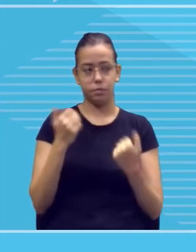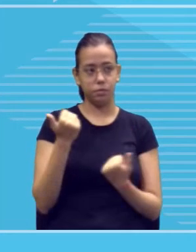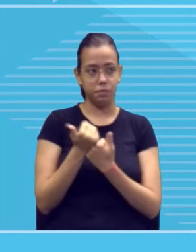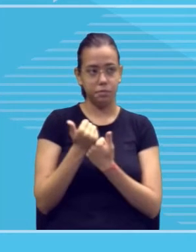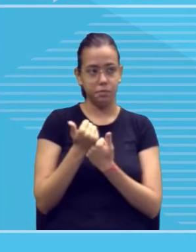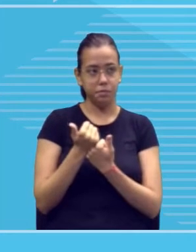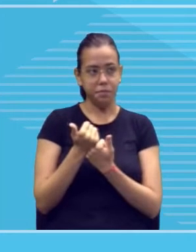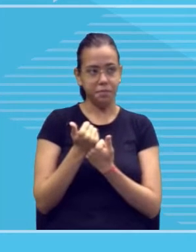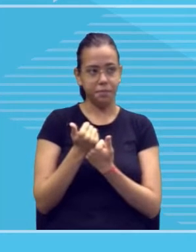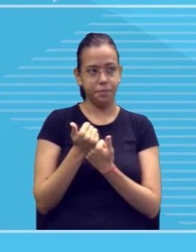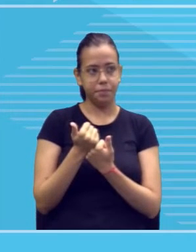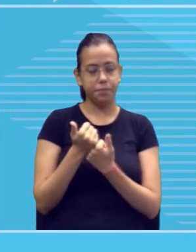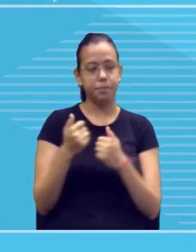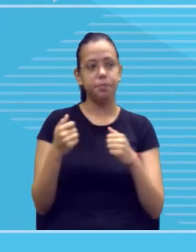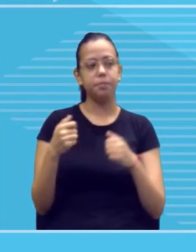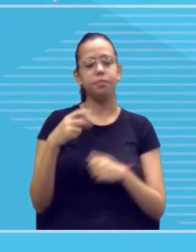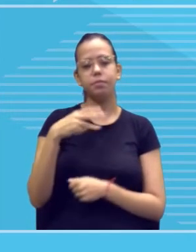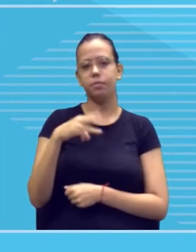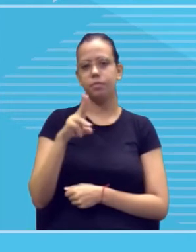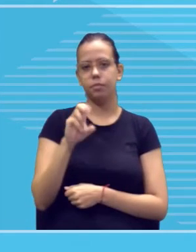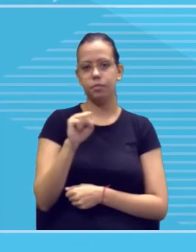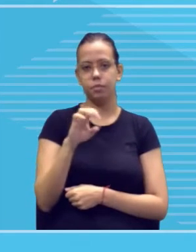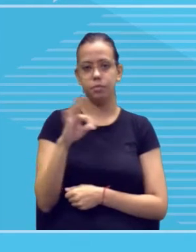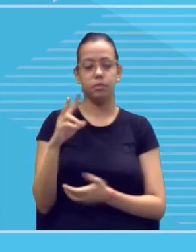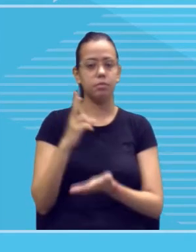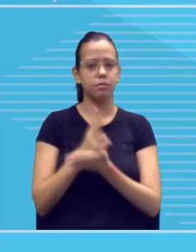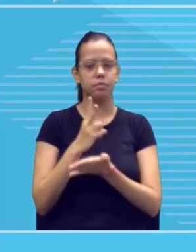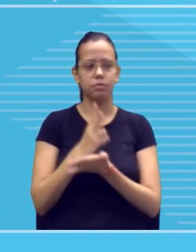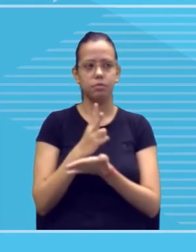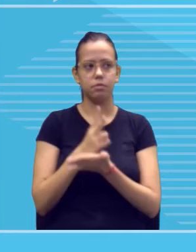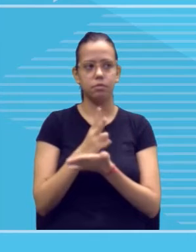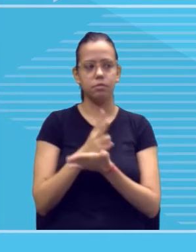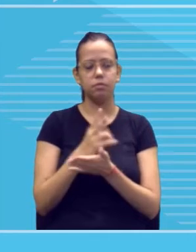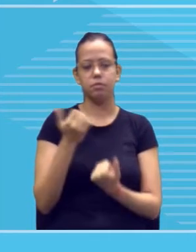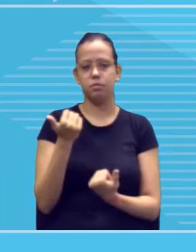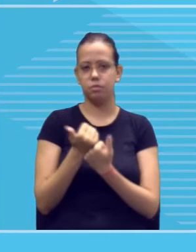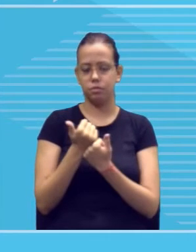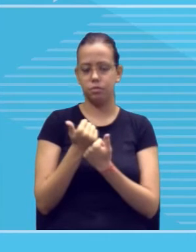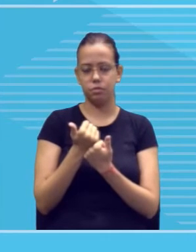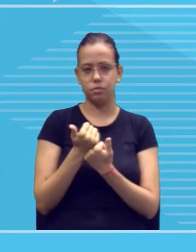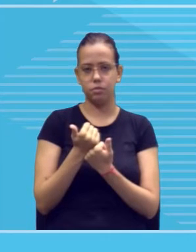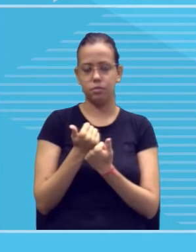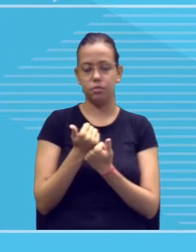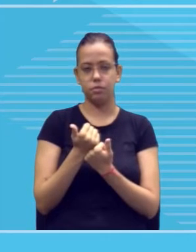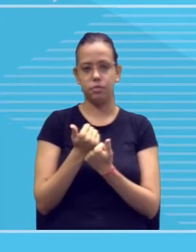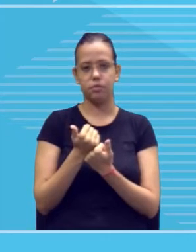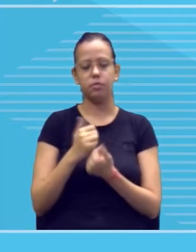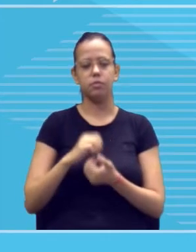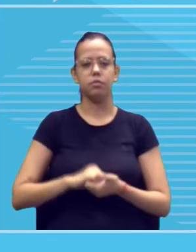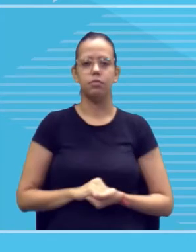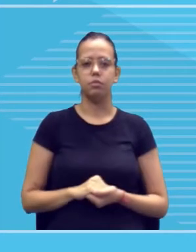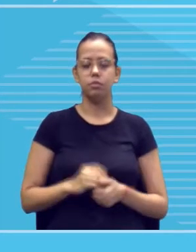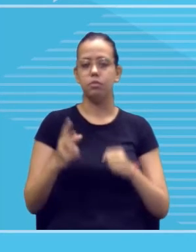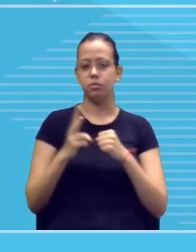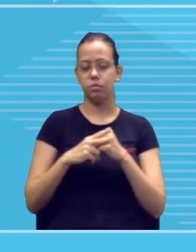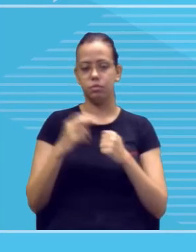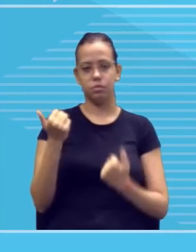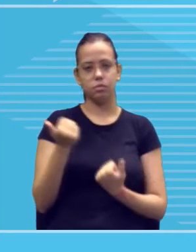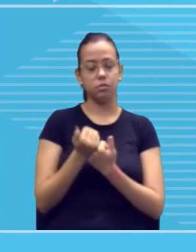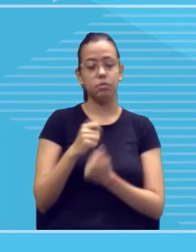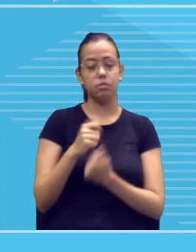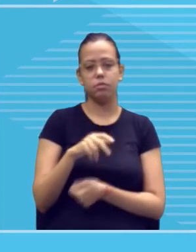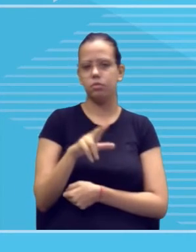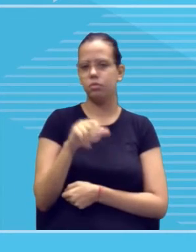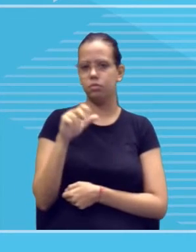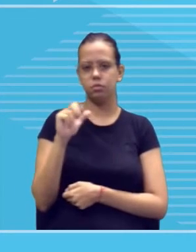é o verbo Mas sempre é verbo auxiliar verbo modal jamais vai ser